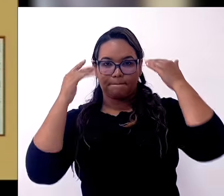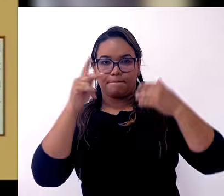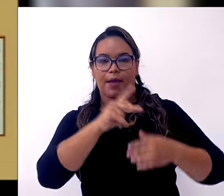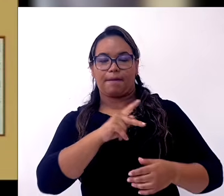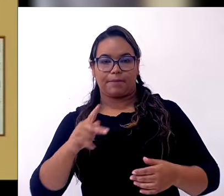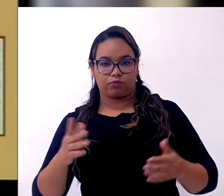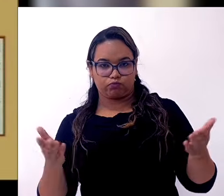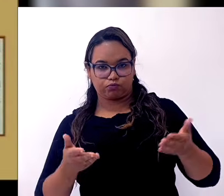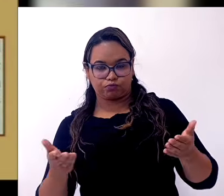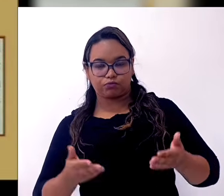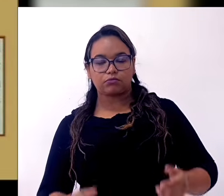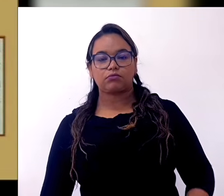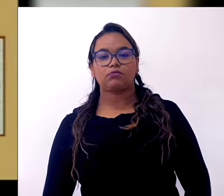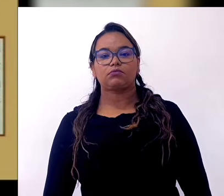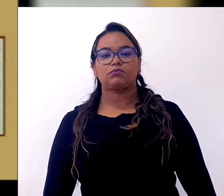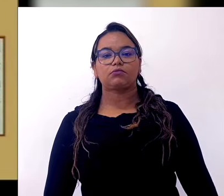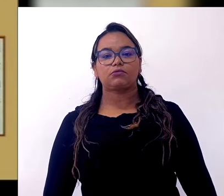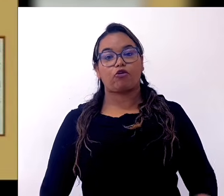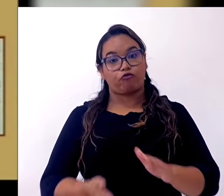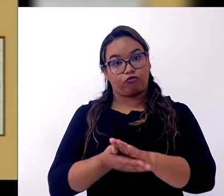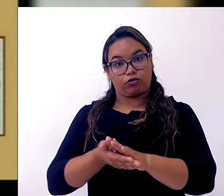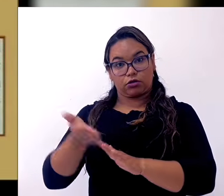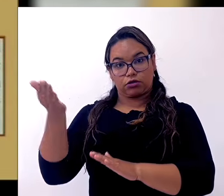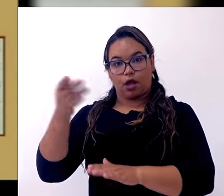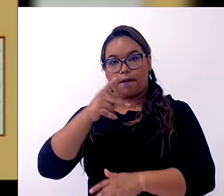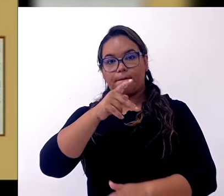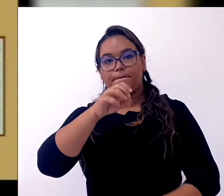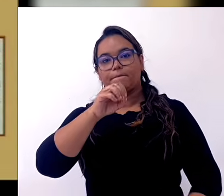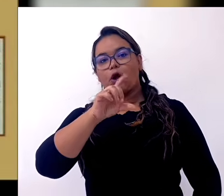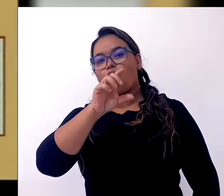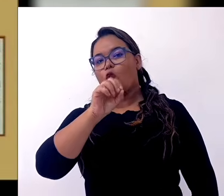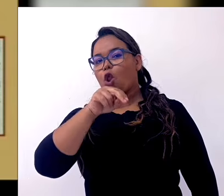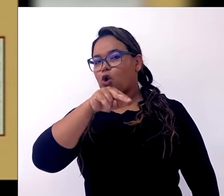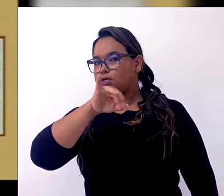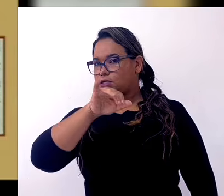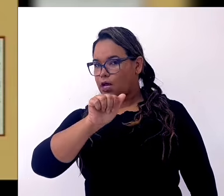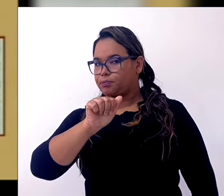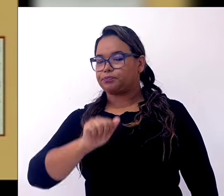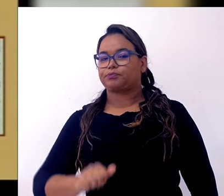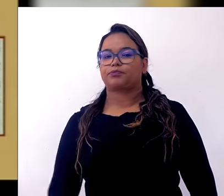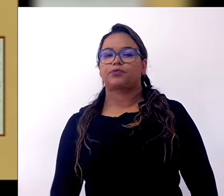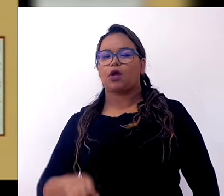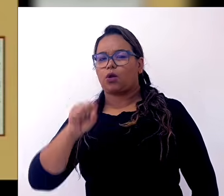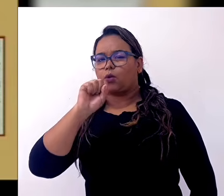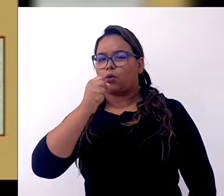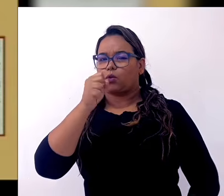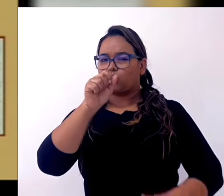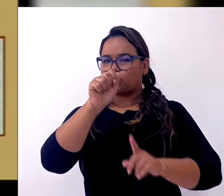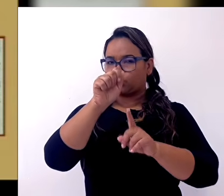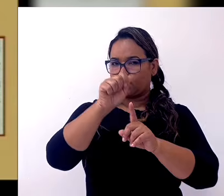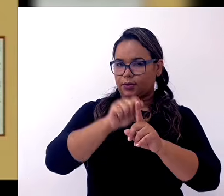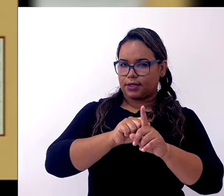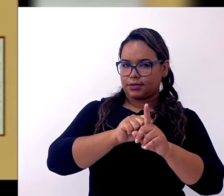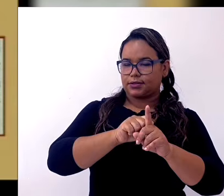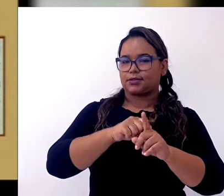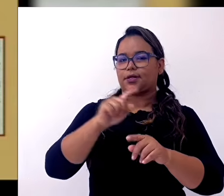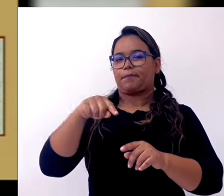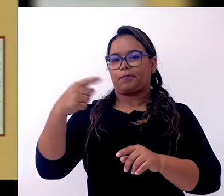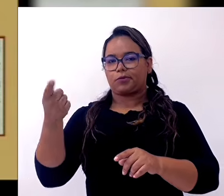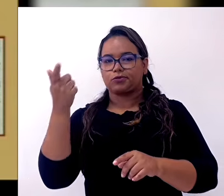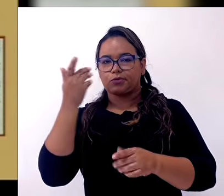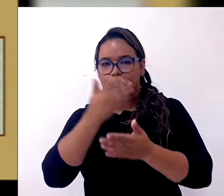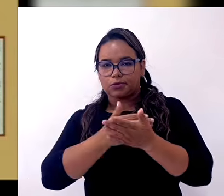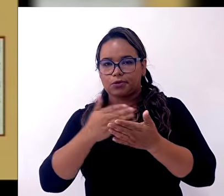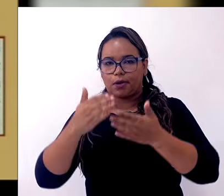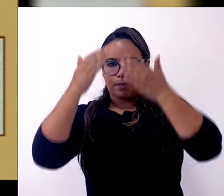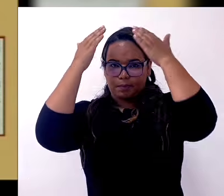Ele diz, em sua viagem à Polônia, pouco mais de 8 meses depois de sua eleição, ele assinalou a abertura